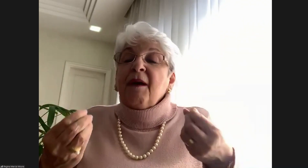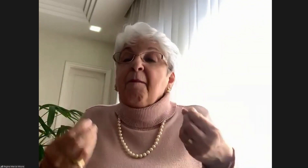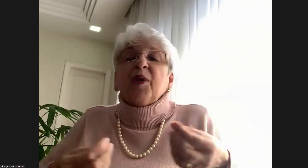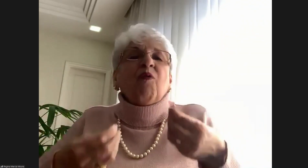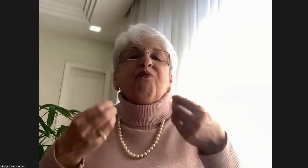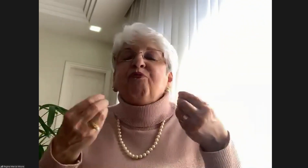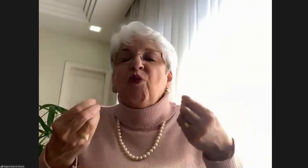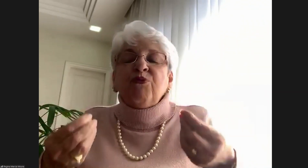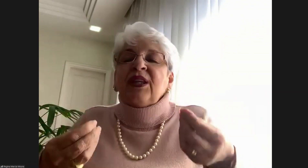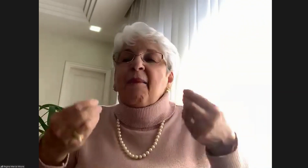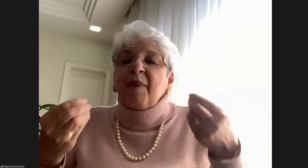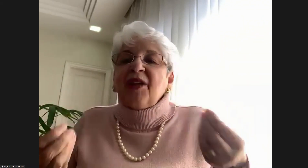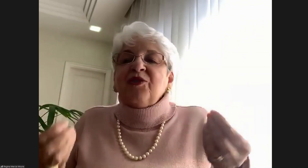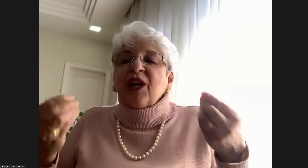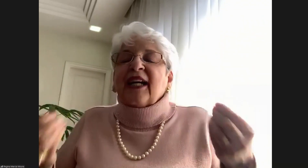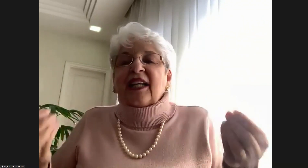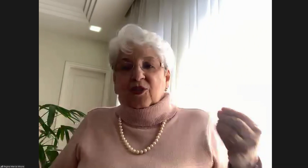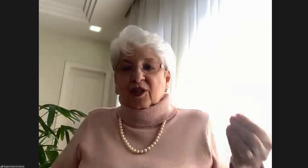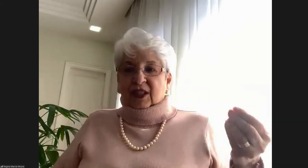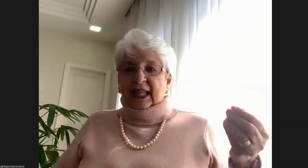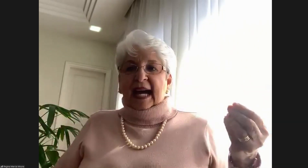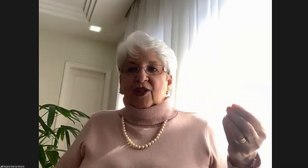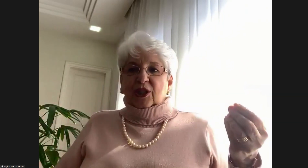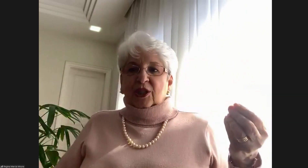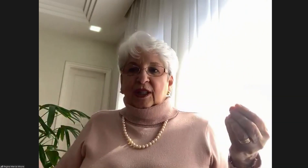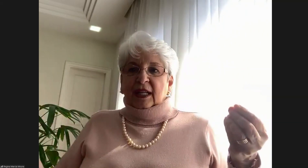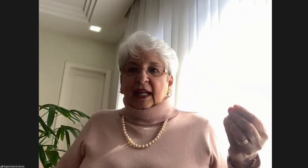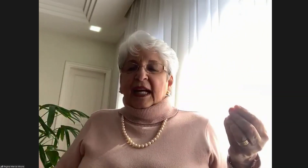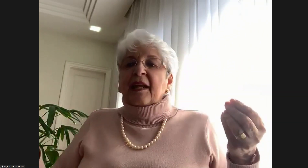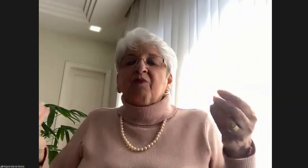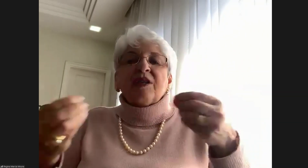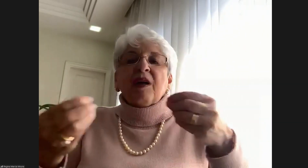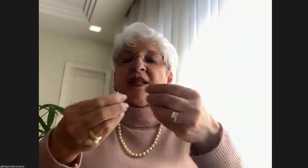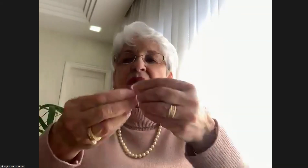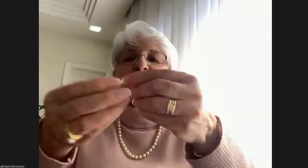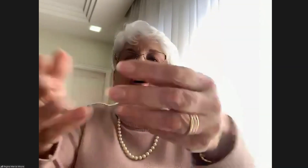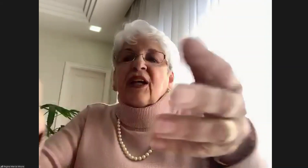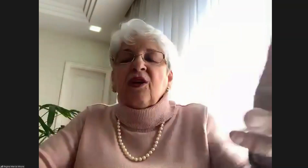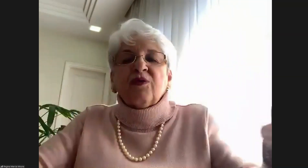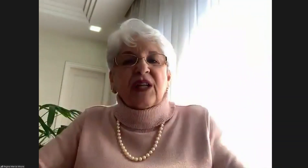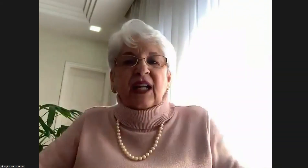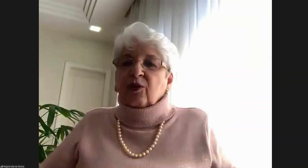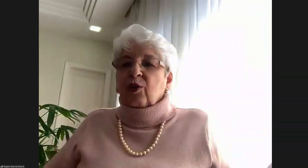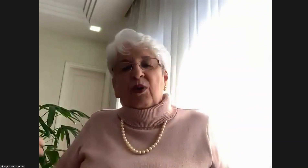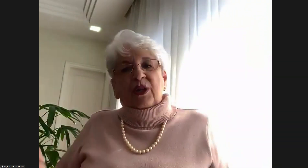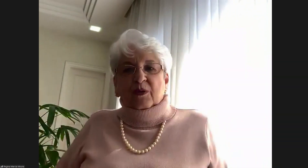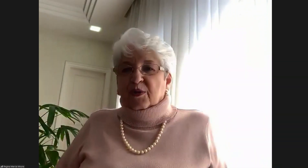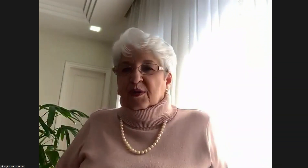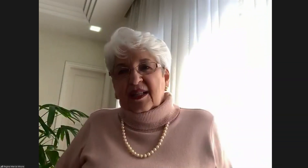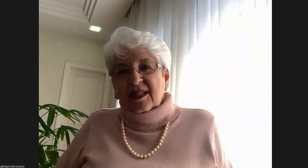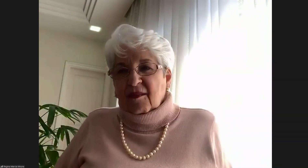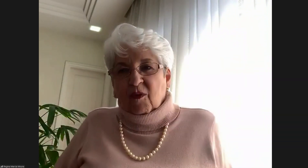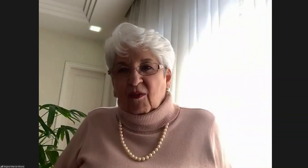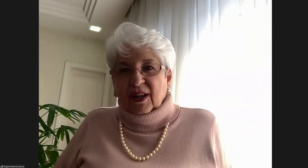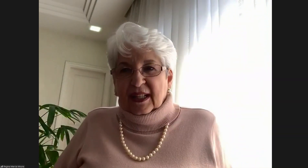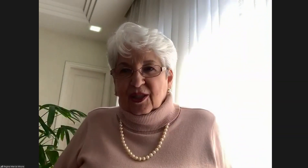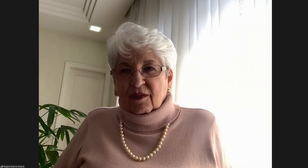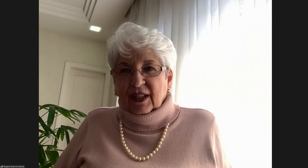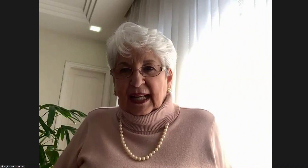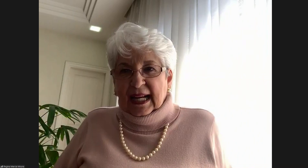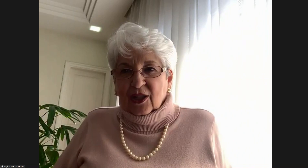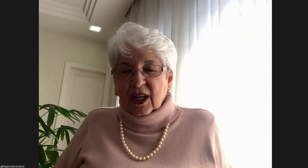desenvolve profundamente a criatividade. Não são esses joguinhos eletrônicos que desenvolvem